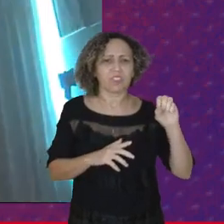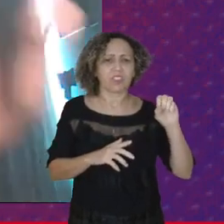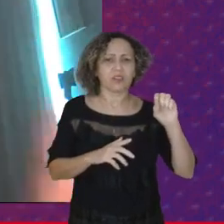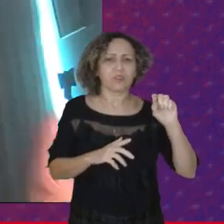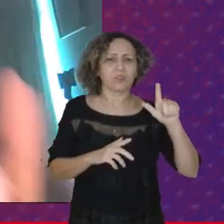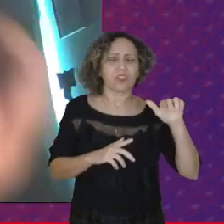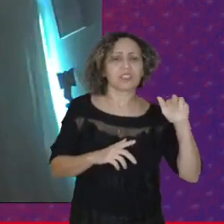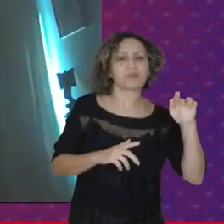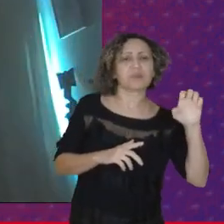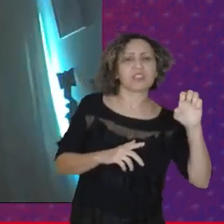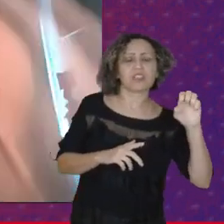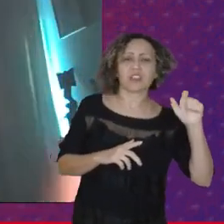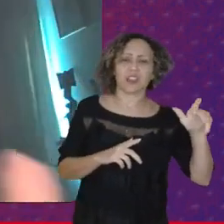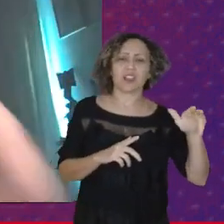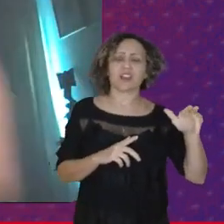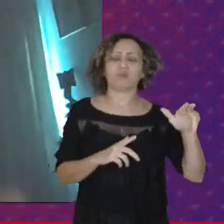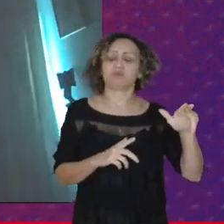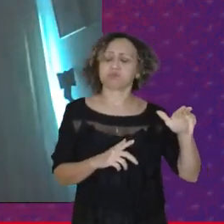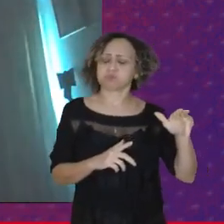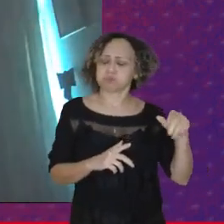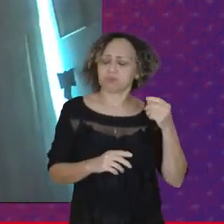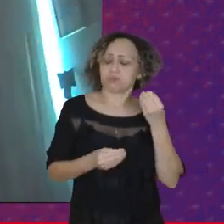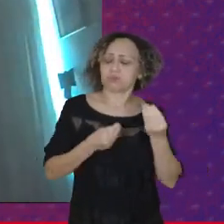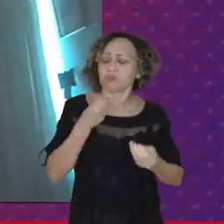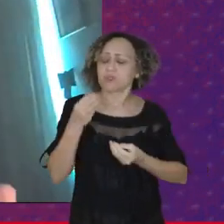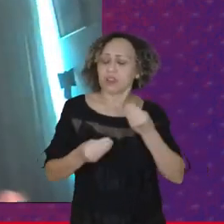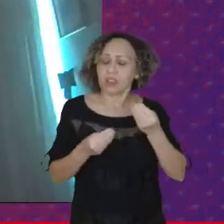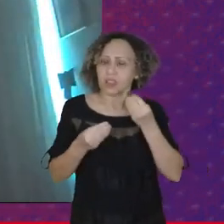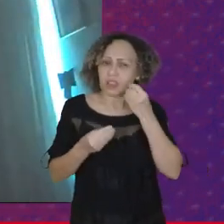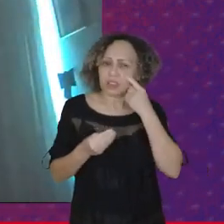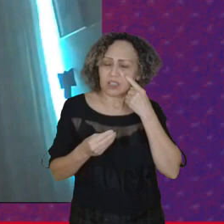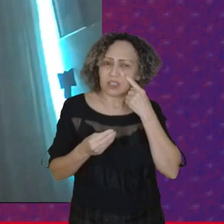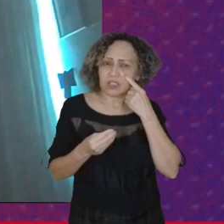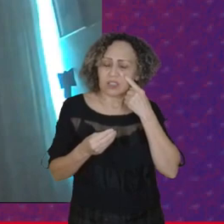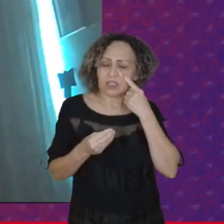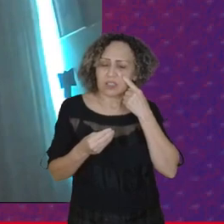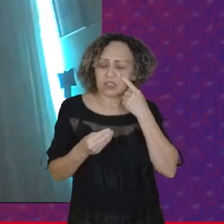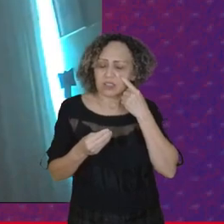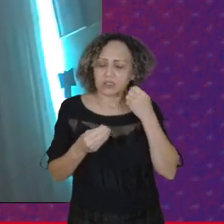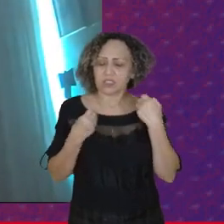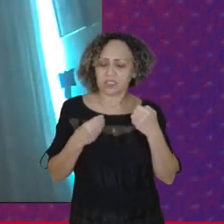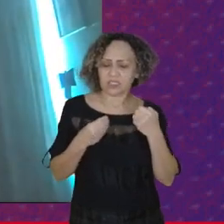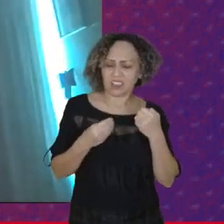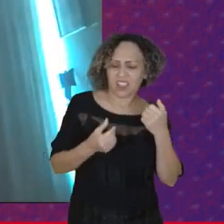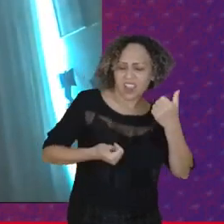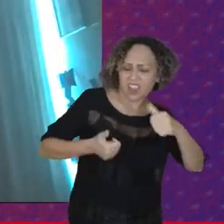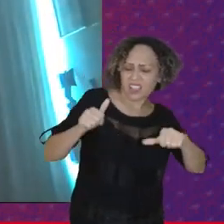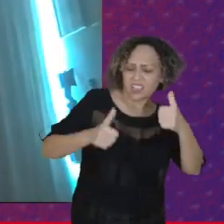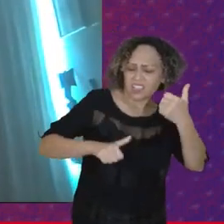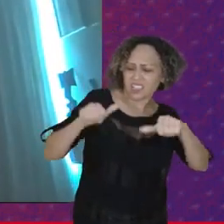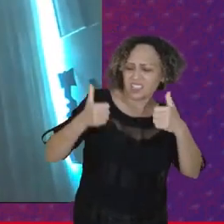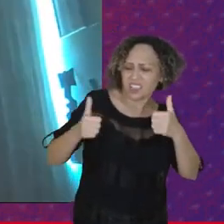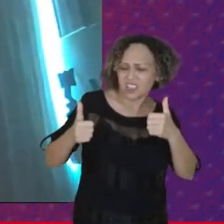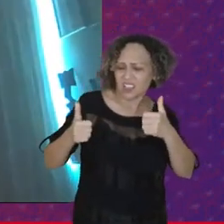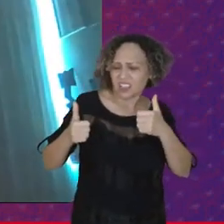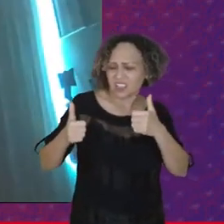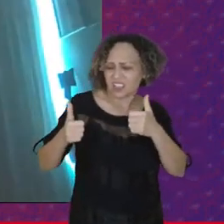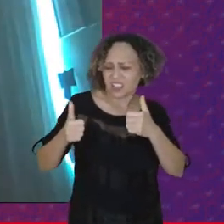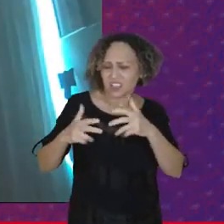Há que se olhar e se dedicar e analisar essa complexidade de